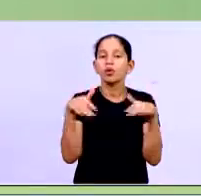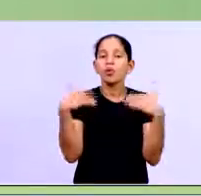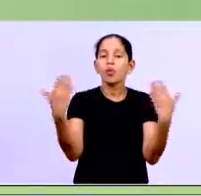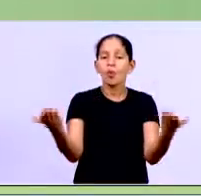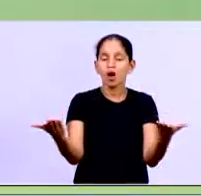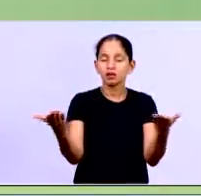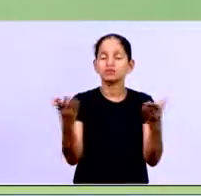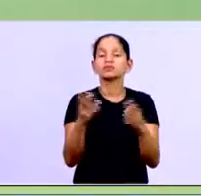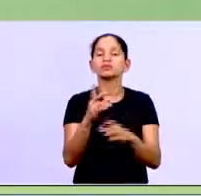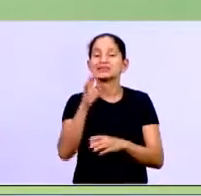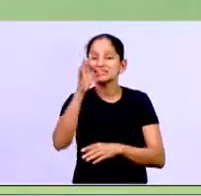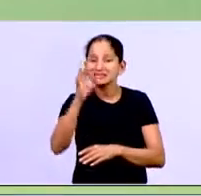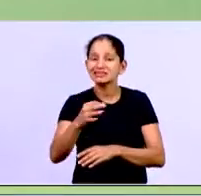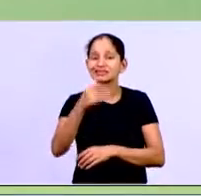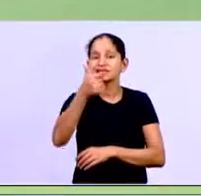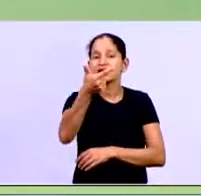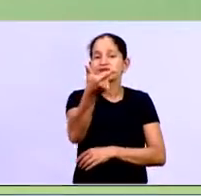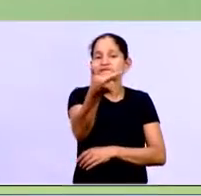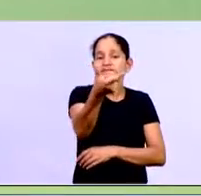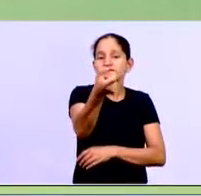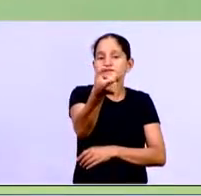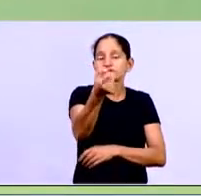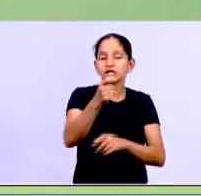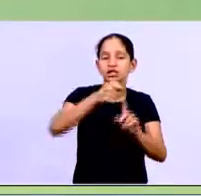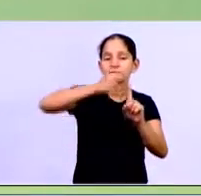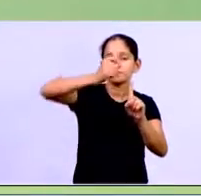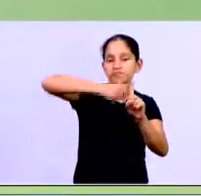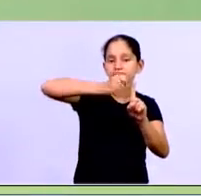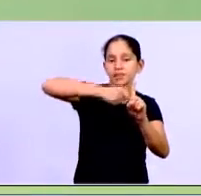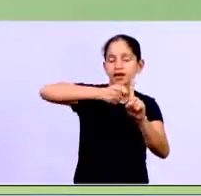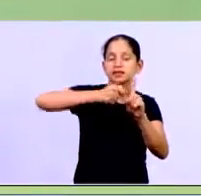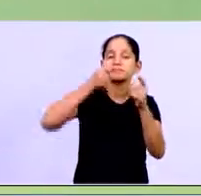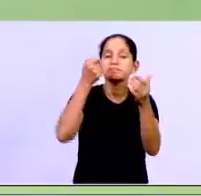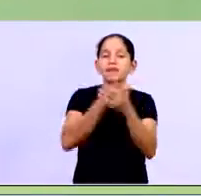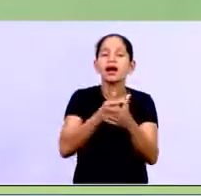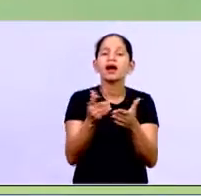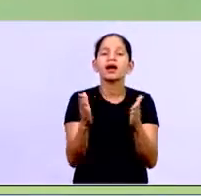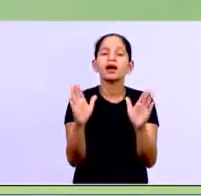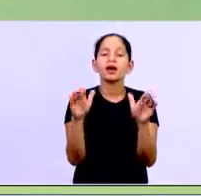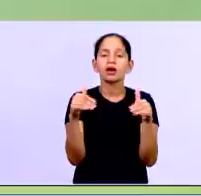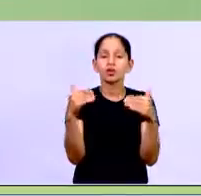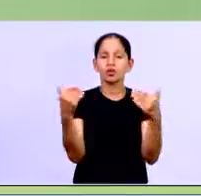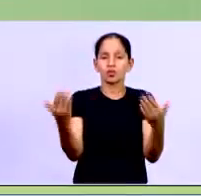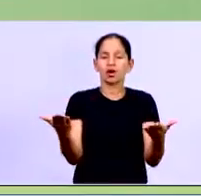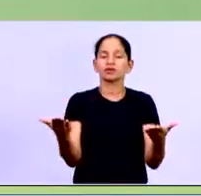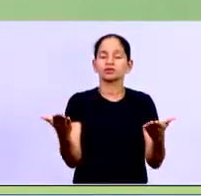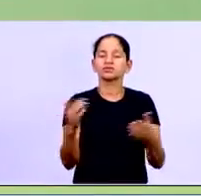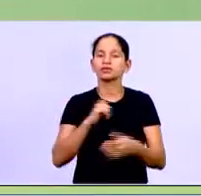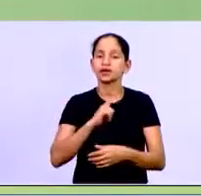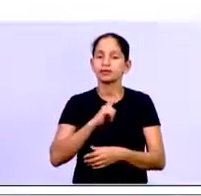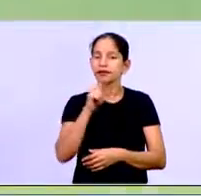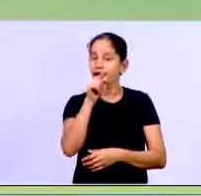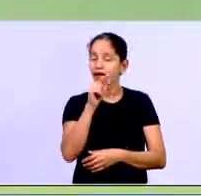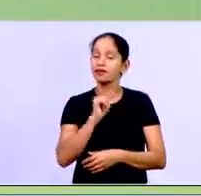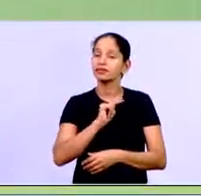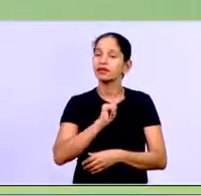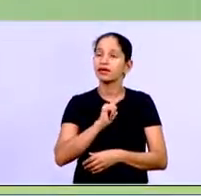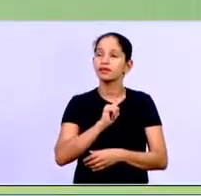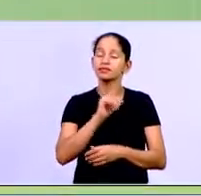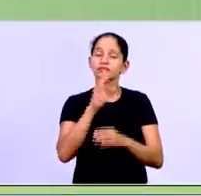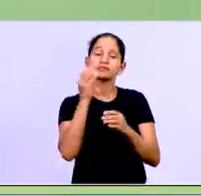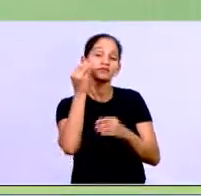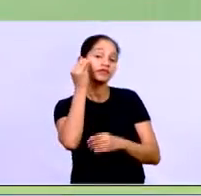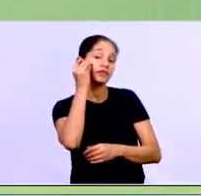da parcela de número 20. Calcule o valor da parcela 20ª, da 20ª